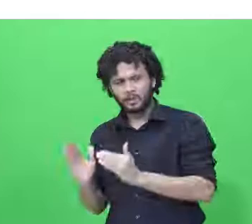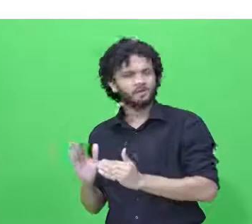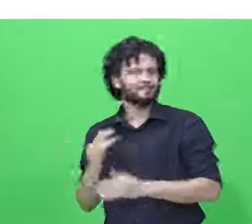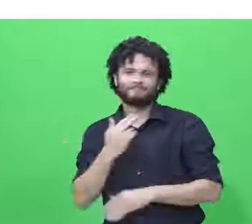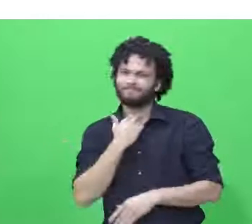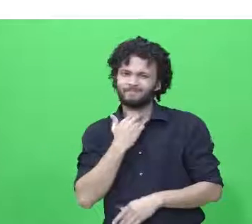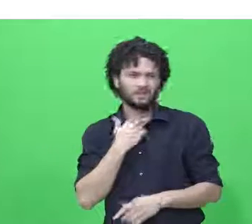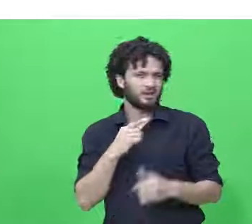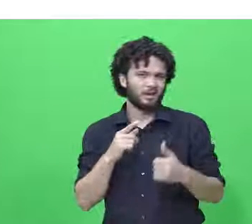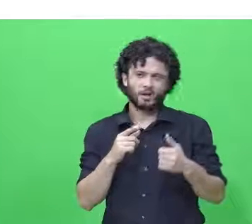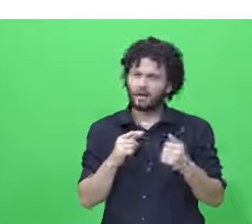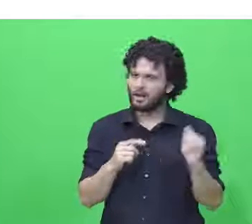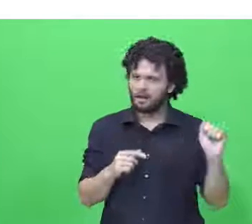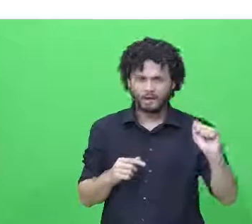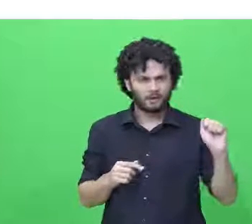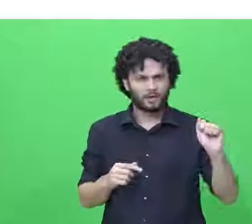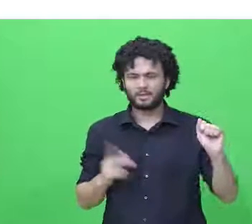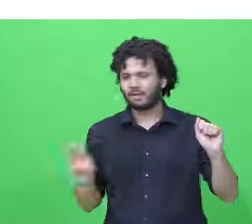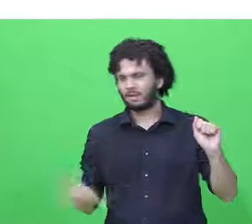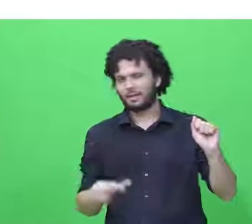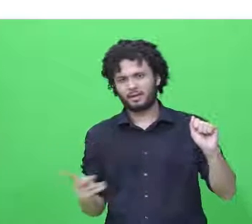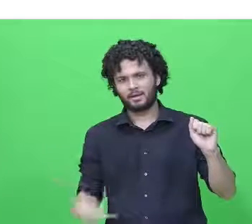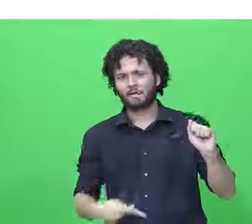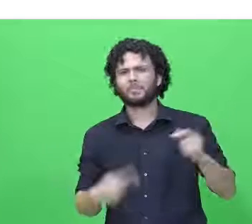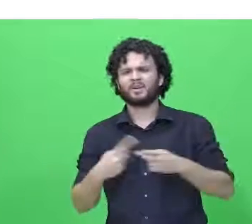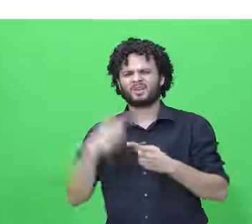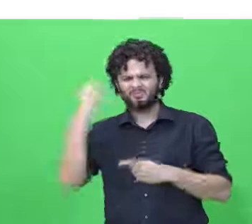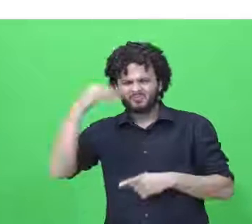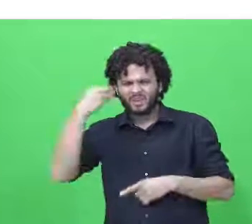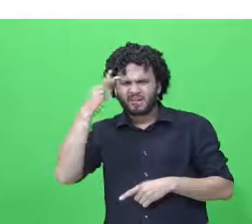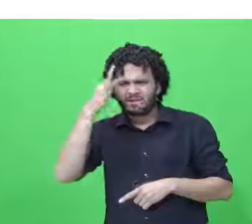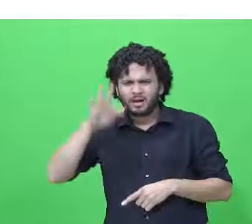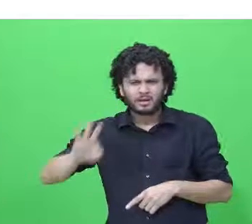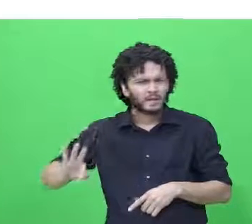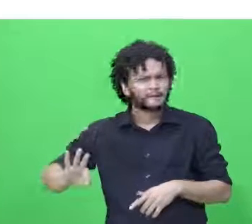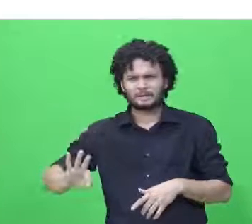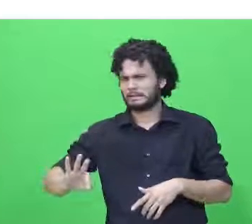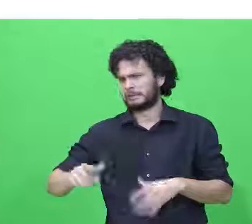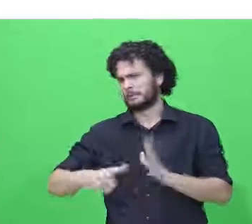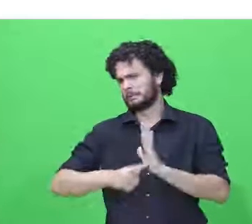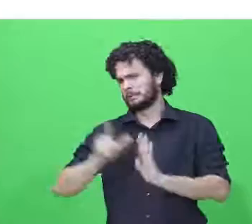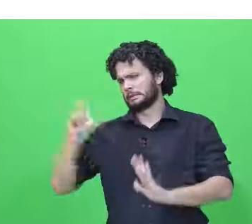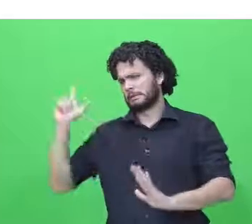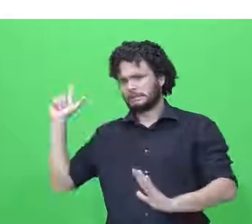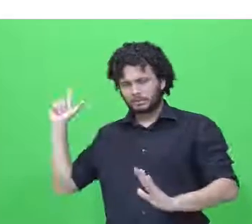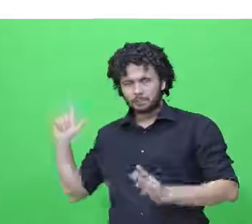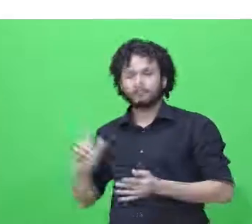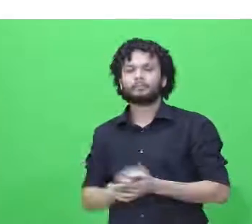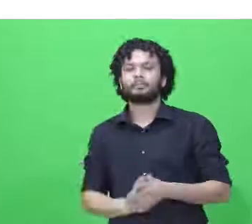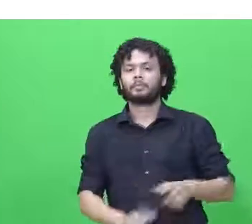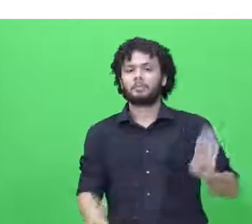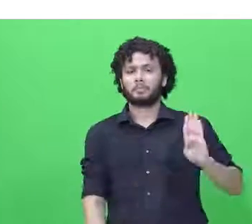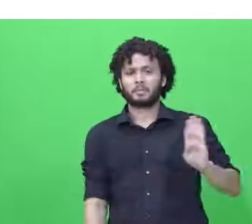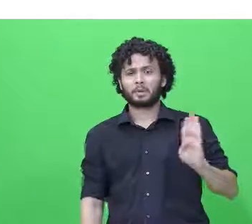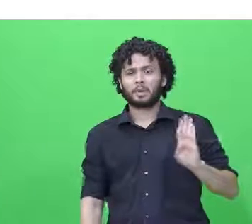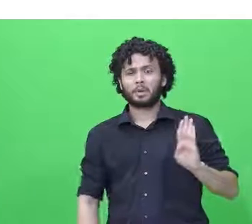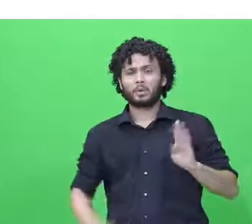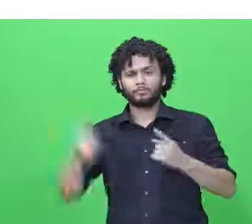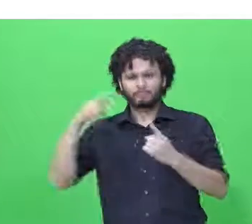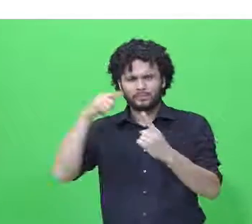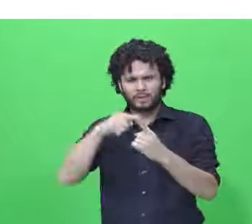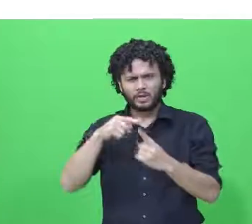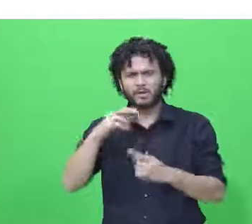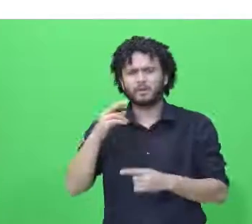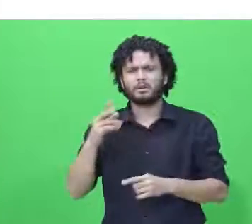A, não tem nada a ver então com essa experiência francesa da Revolução Francesa, muito longe, tá? B, os ideais